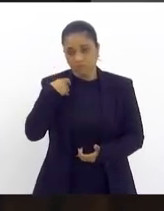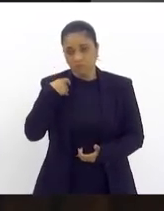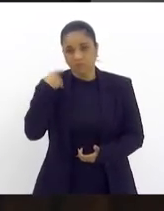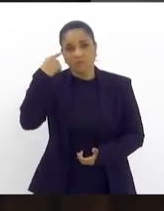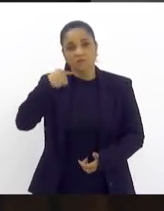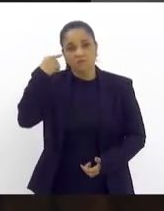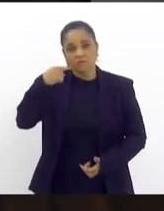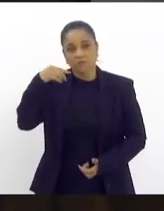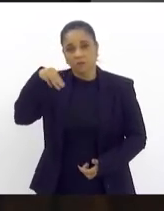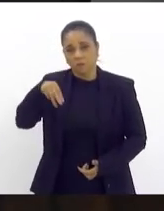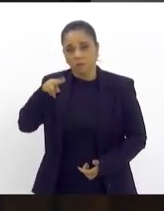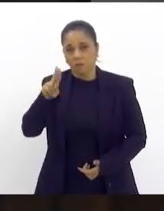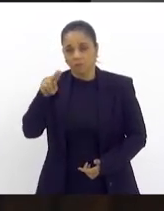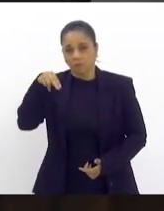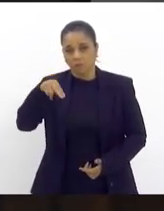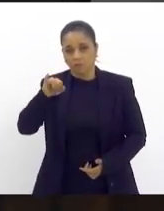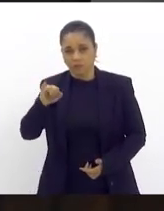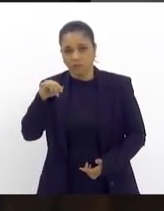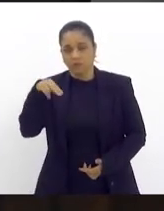deputado Muniz Neto.